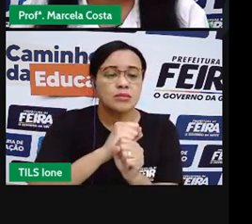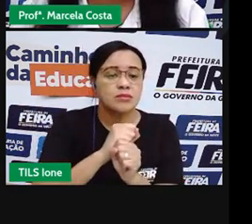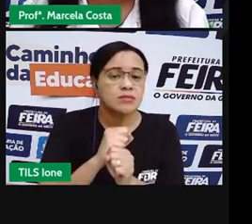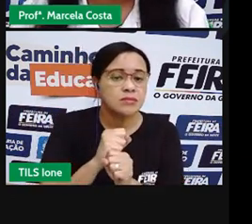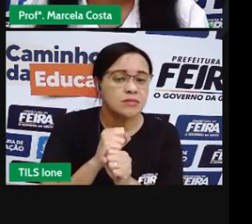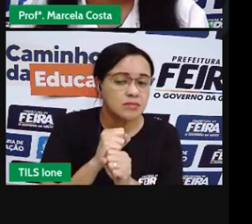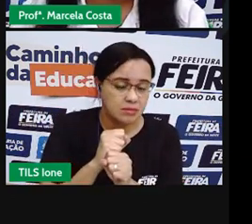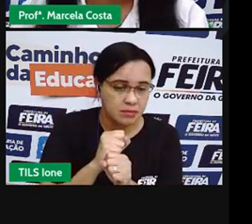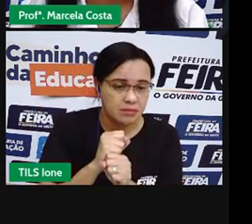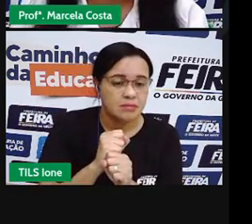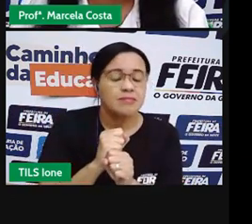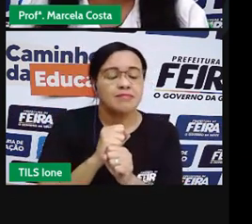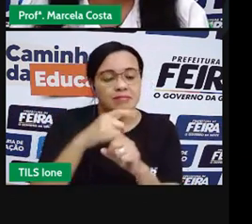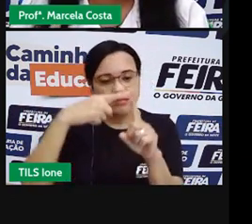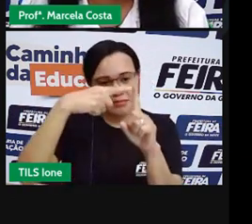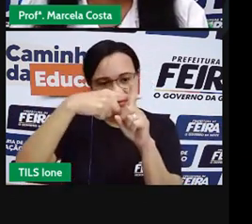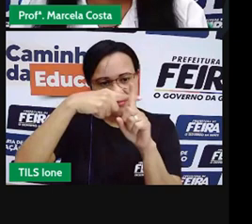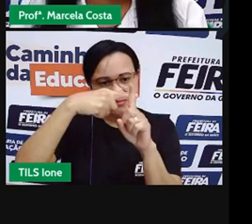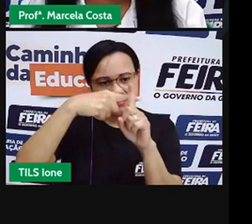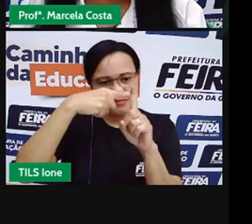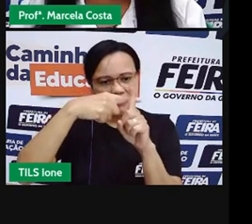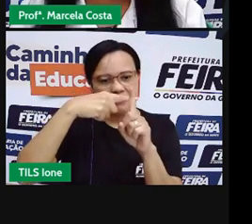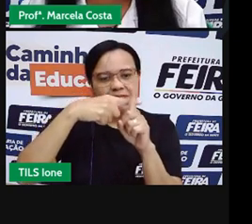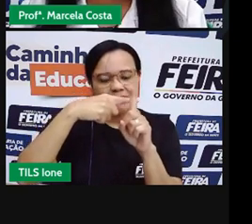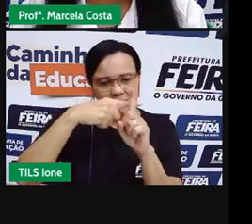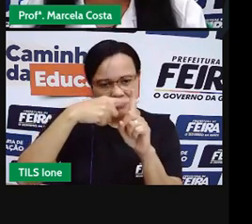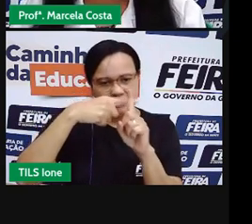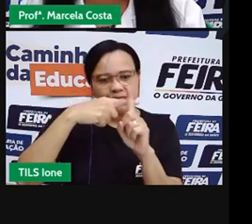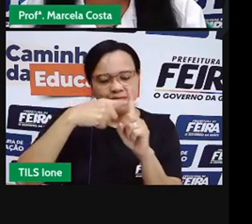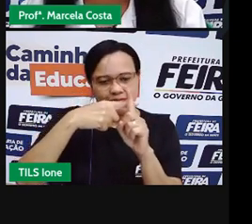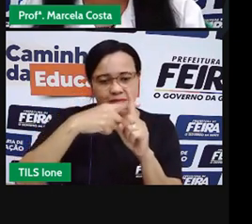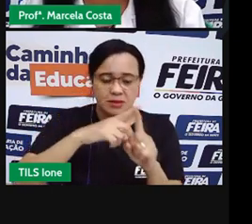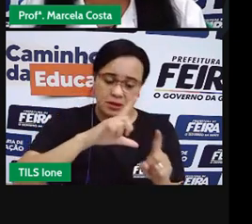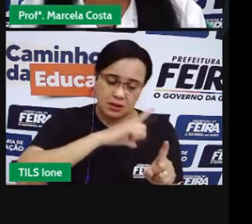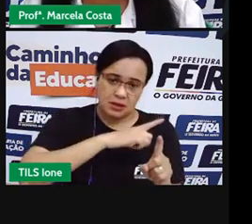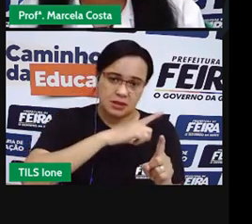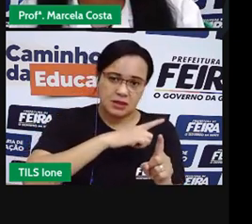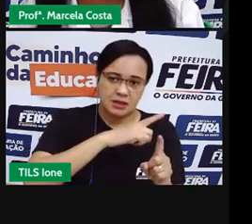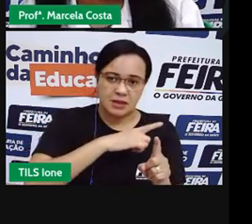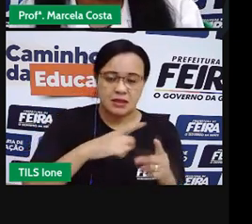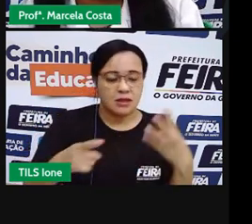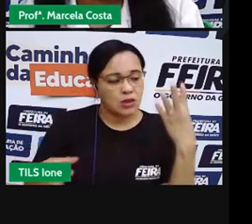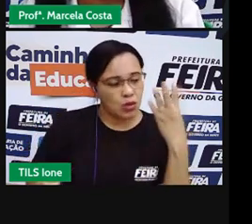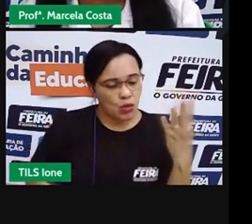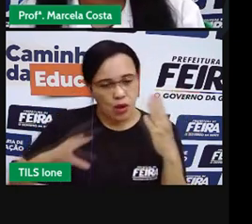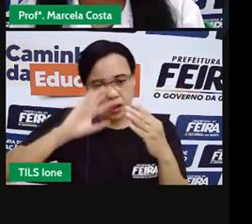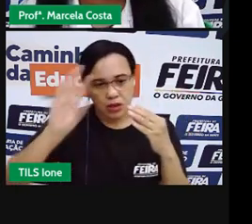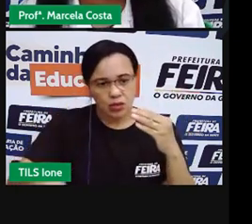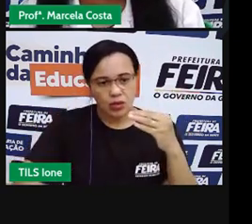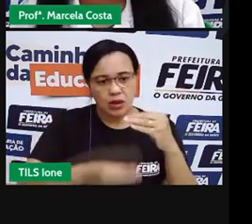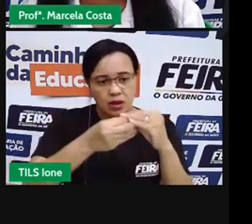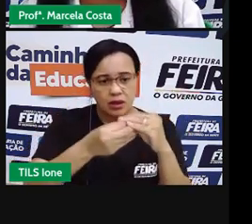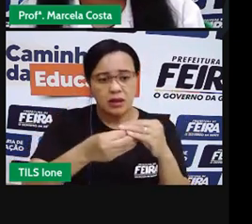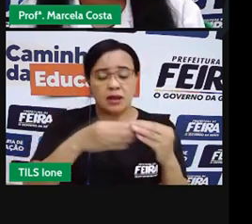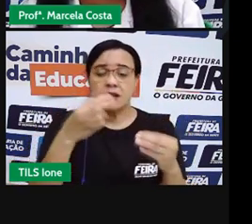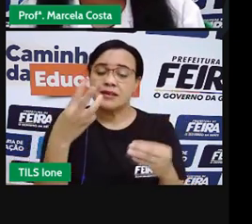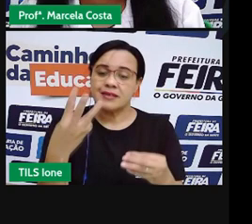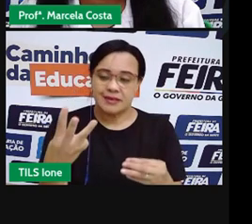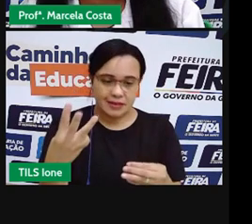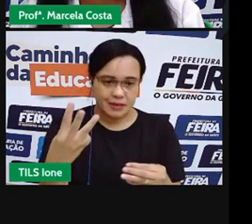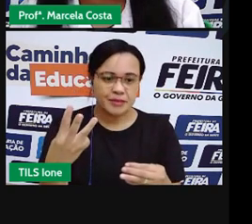uma adição ou um acréscimo na quantidade de ovos que a galinha de Marina